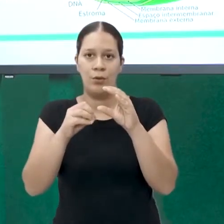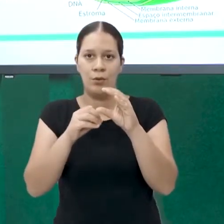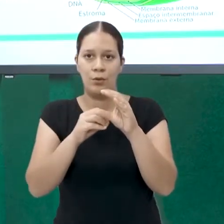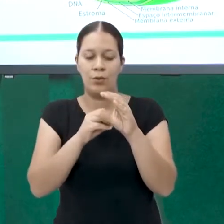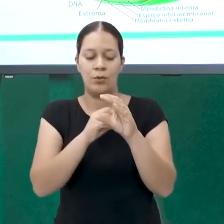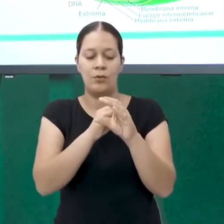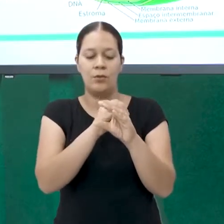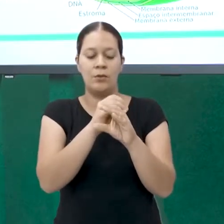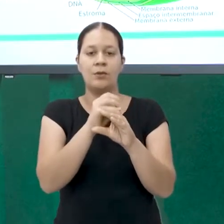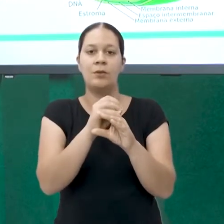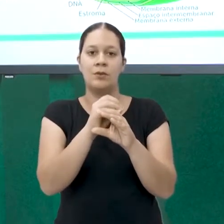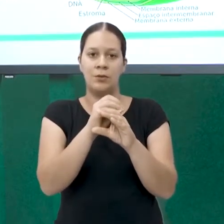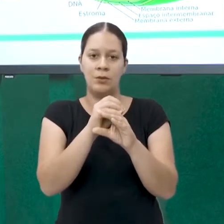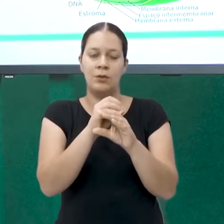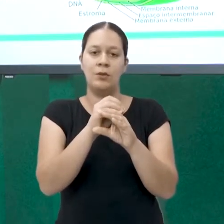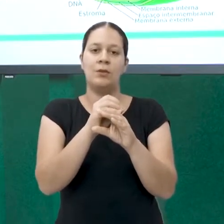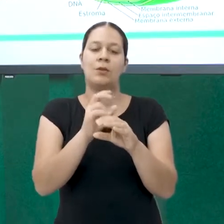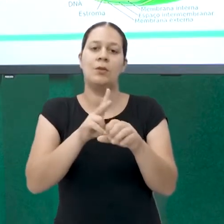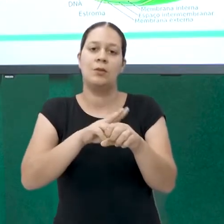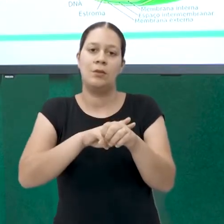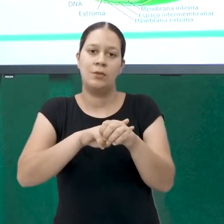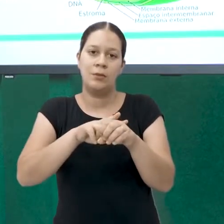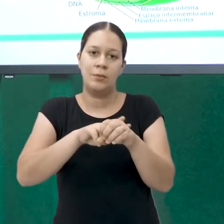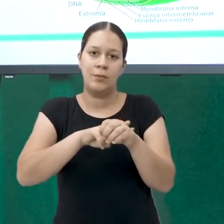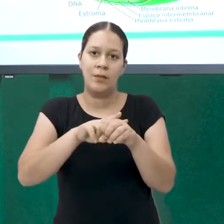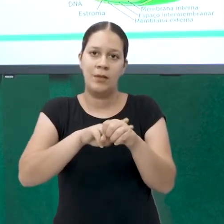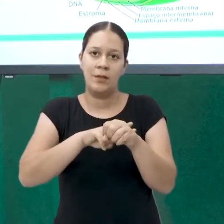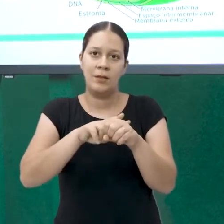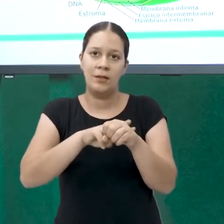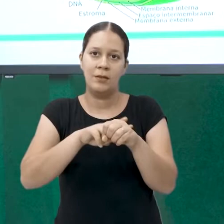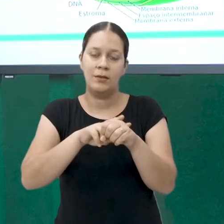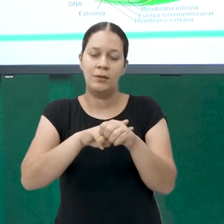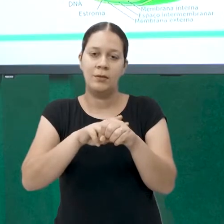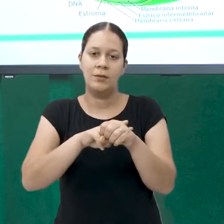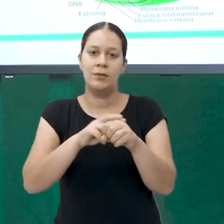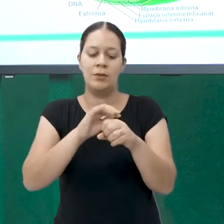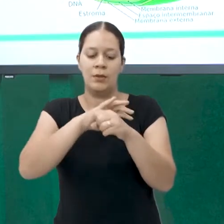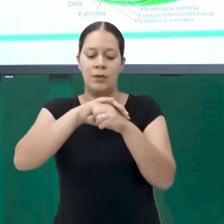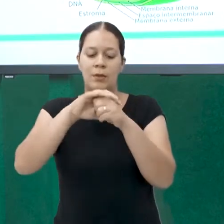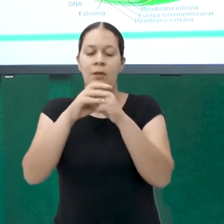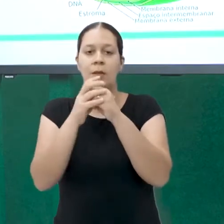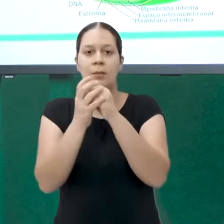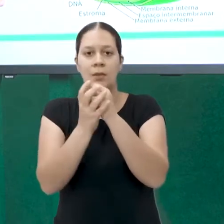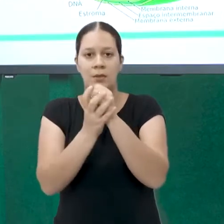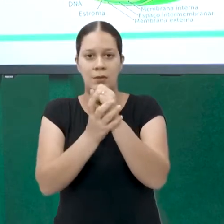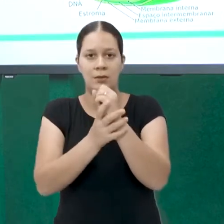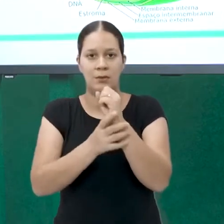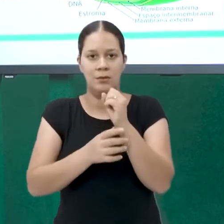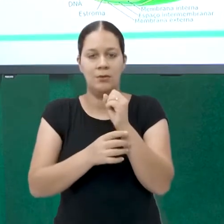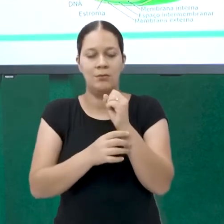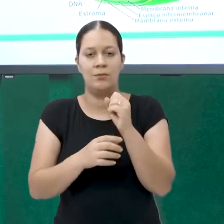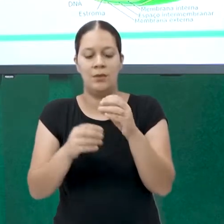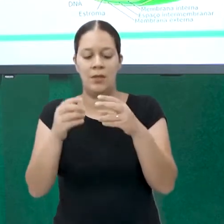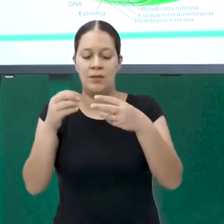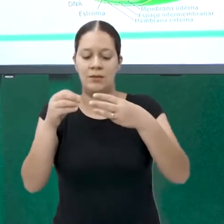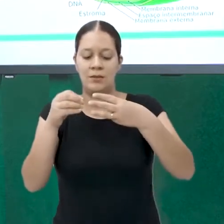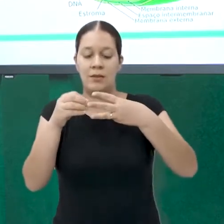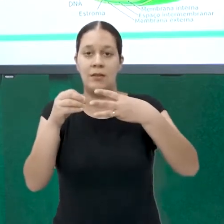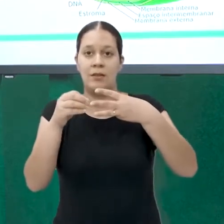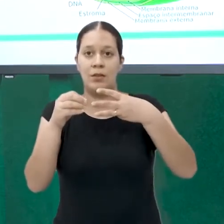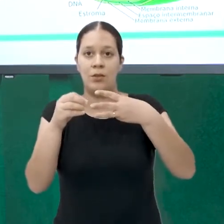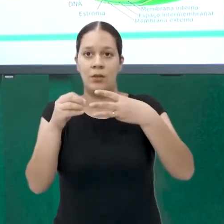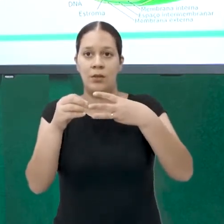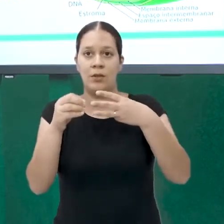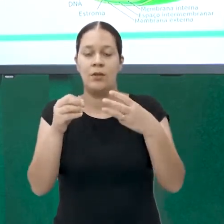Falando então dos cloroplastos, né, onde acontece a fotossíntese, beleza? Os cloroplastos vão estar lá na membrana das células vegetais,